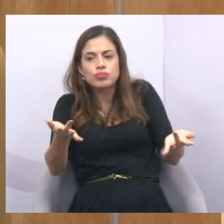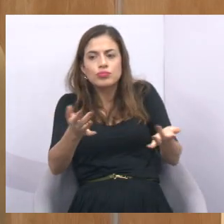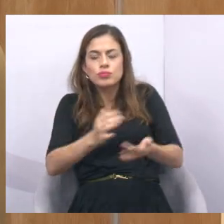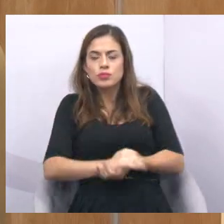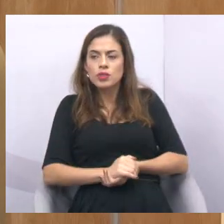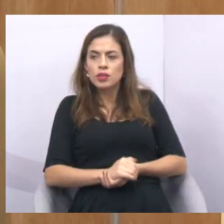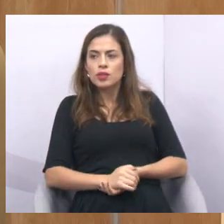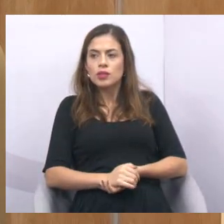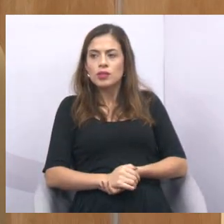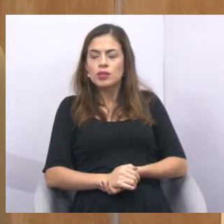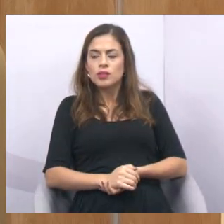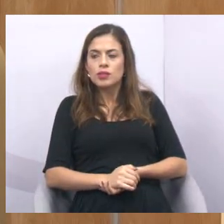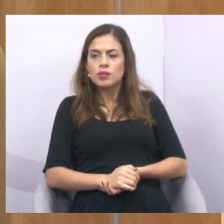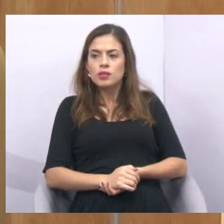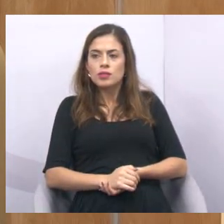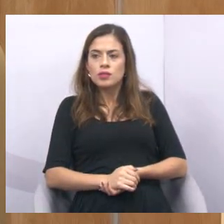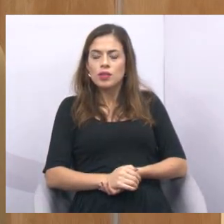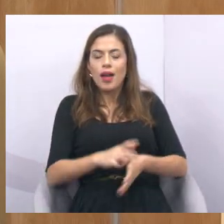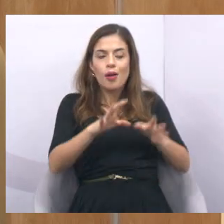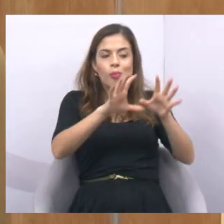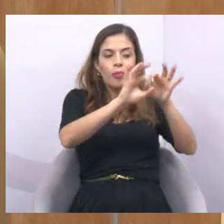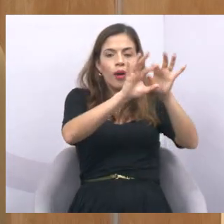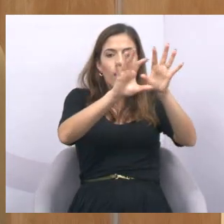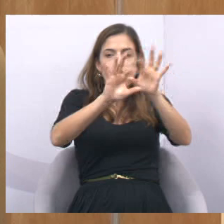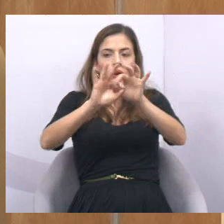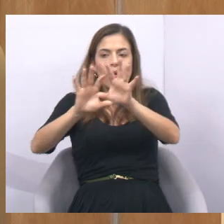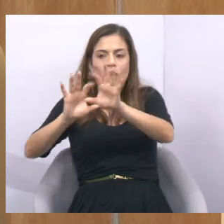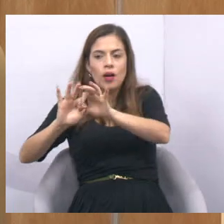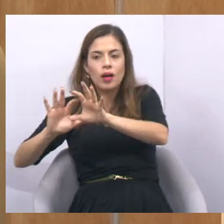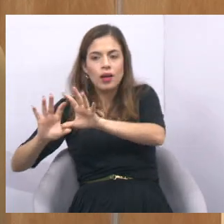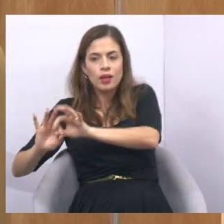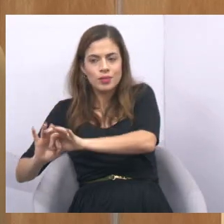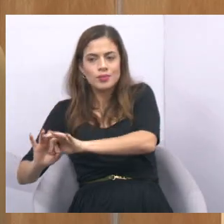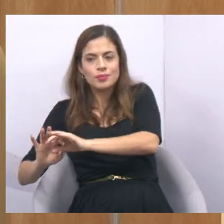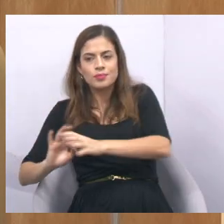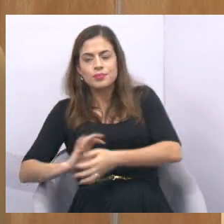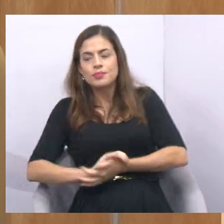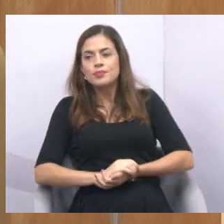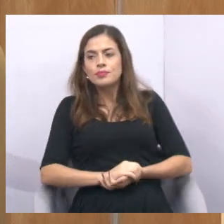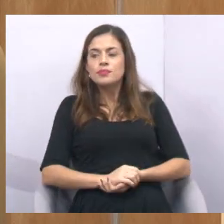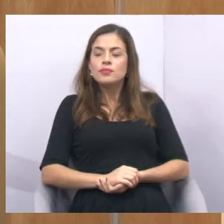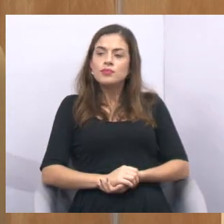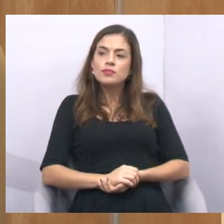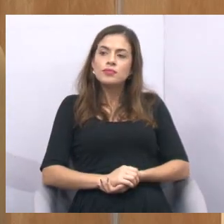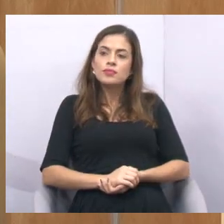estava conversando com o Marcel antes, com o Cadum antes do